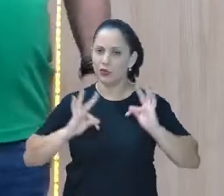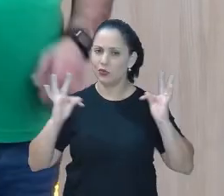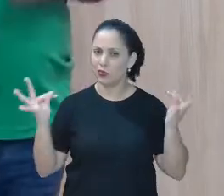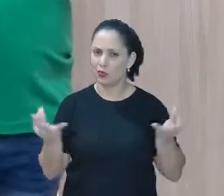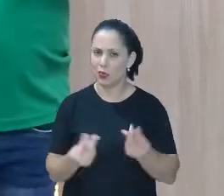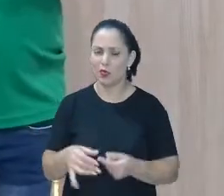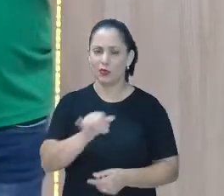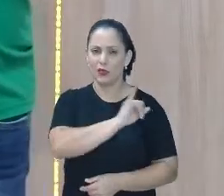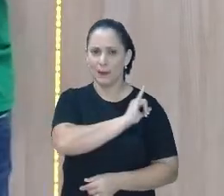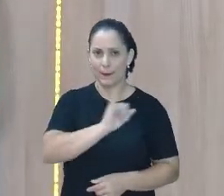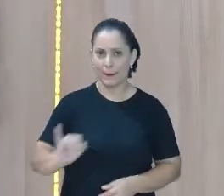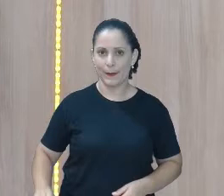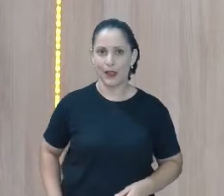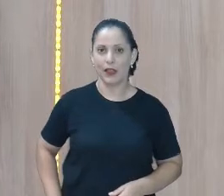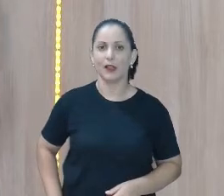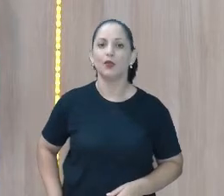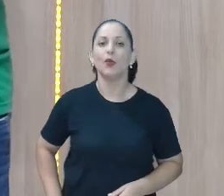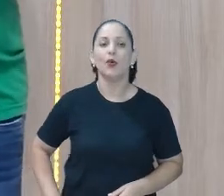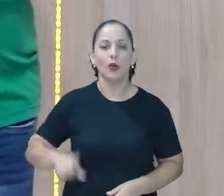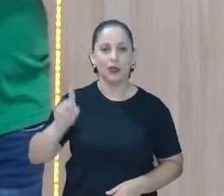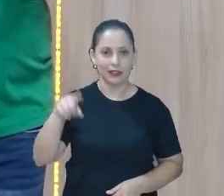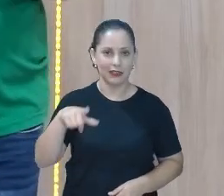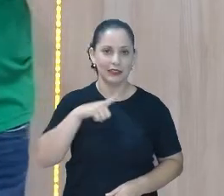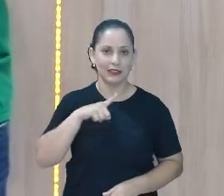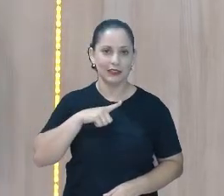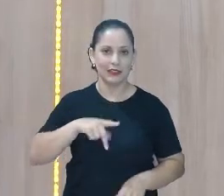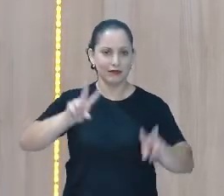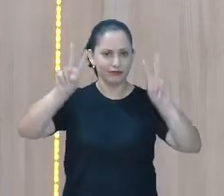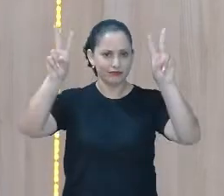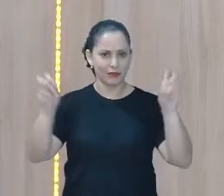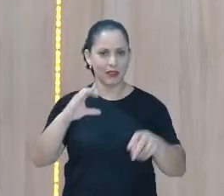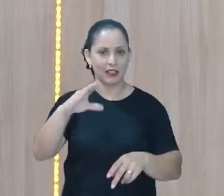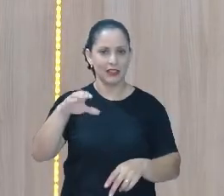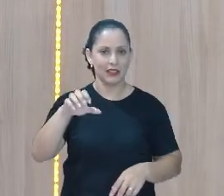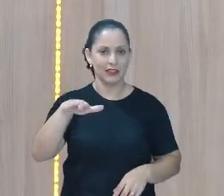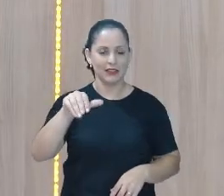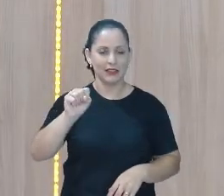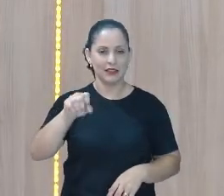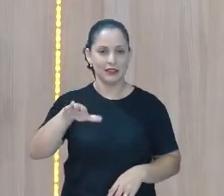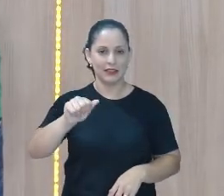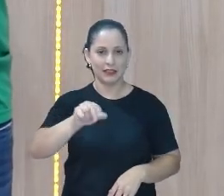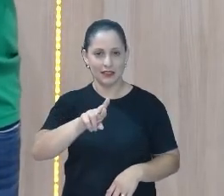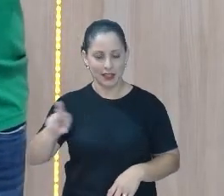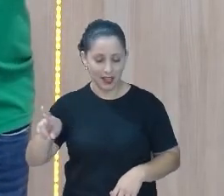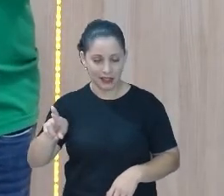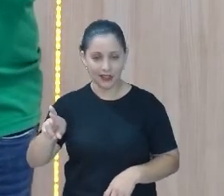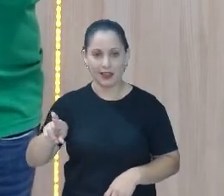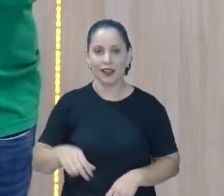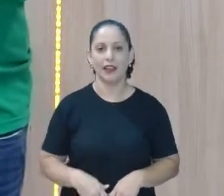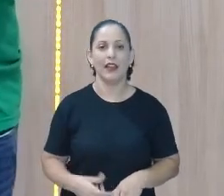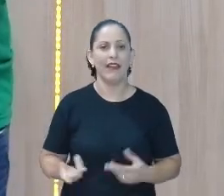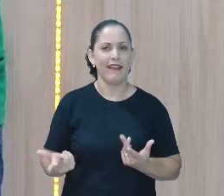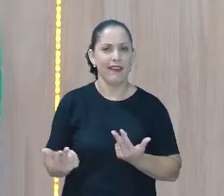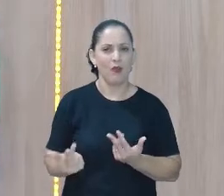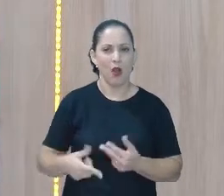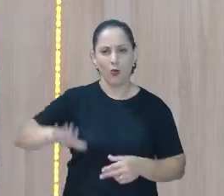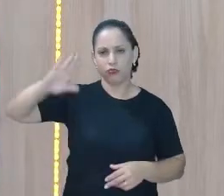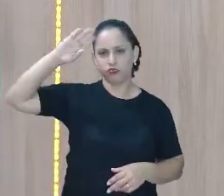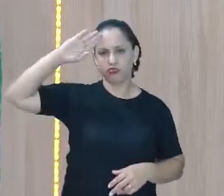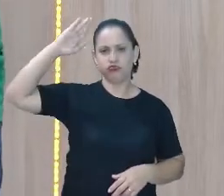imperador romano ele recebia o título de César e Augusto. César é o título, né, de